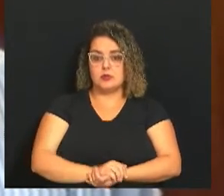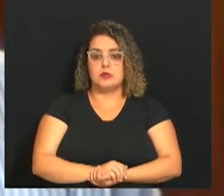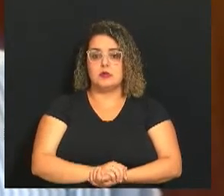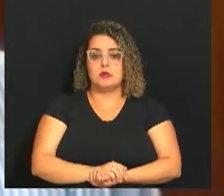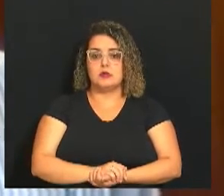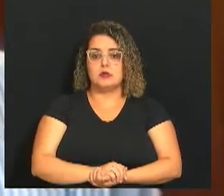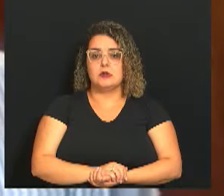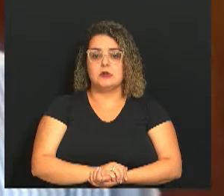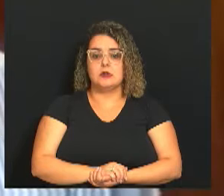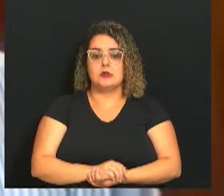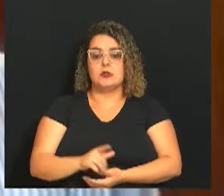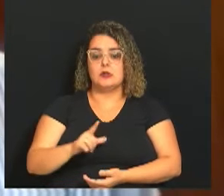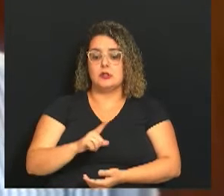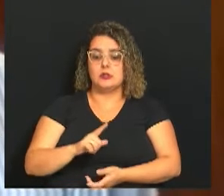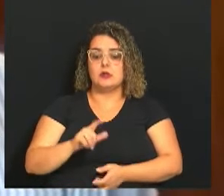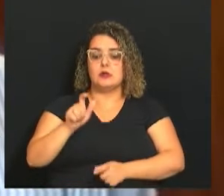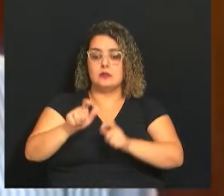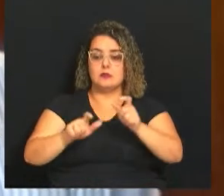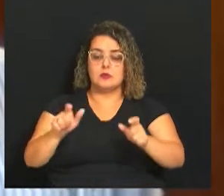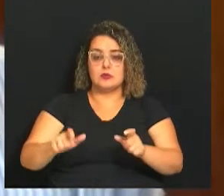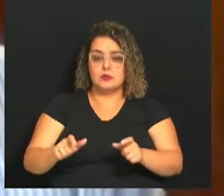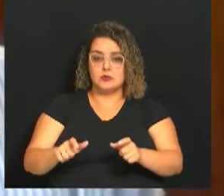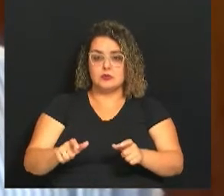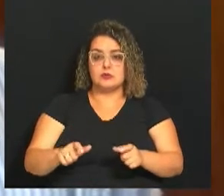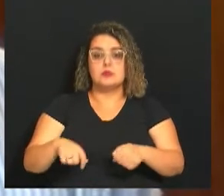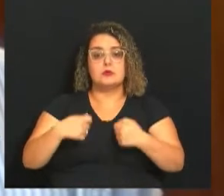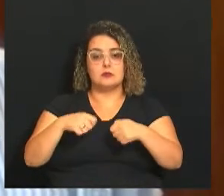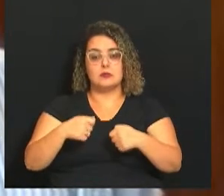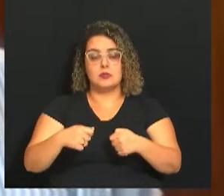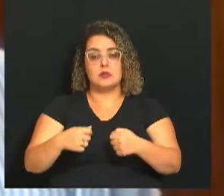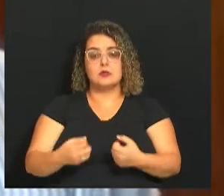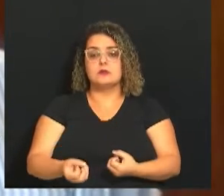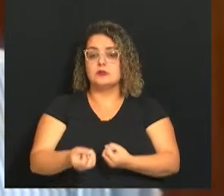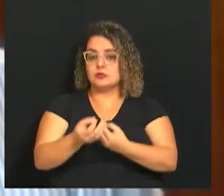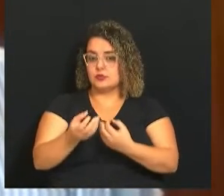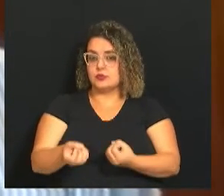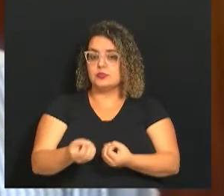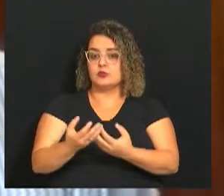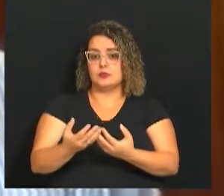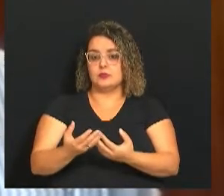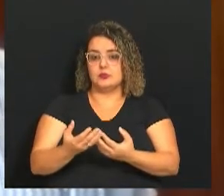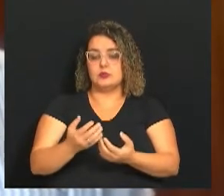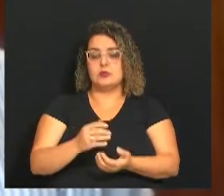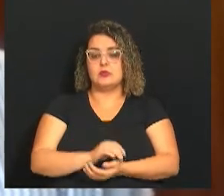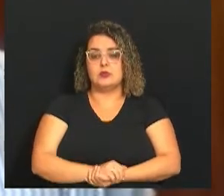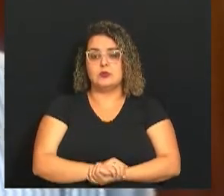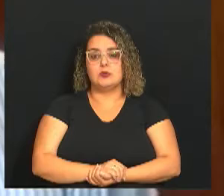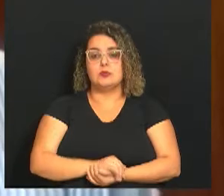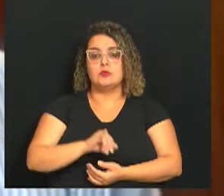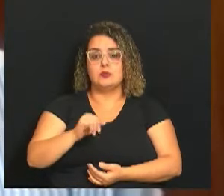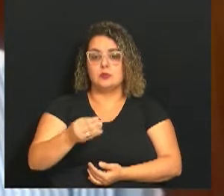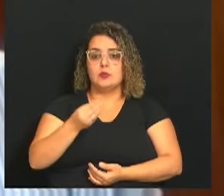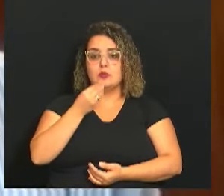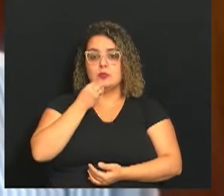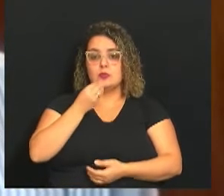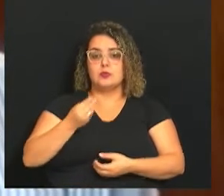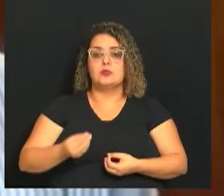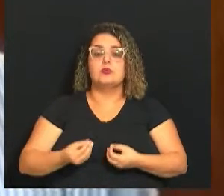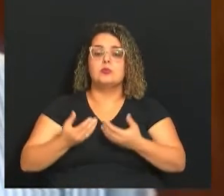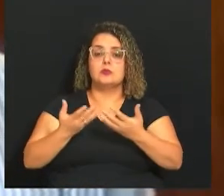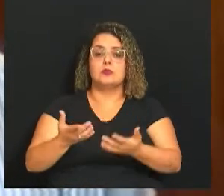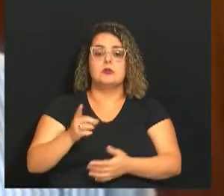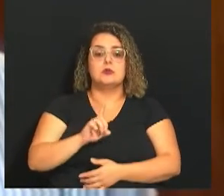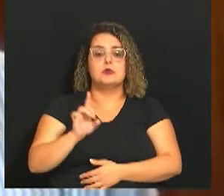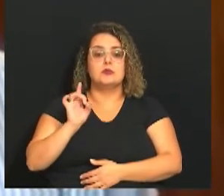população muito carente também em informação. Então é mais uma oportunidade que nós estamos dando, não só à população